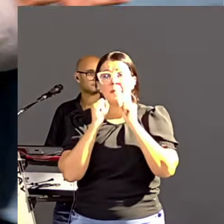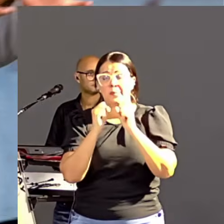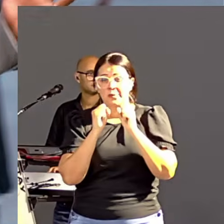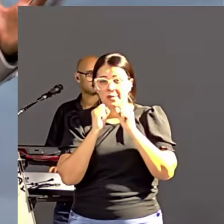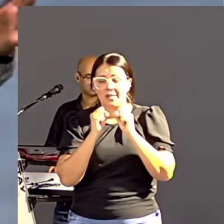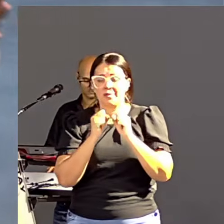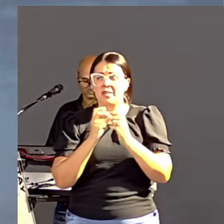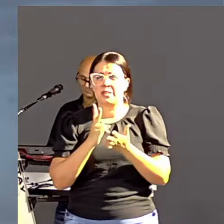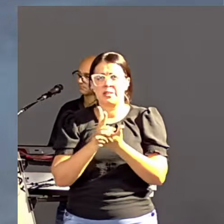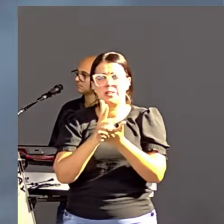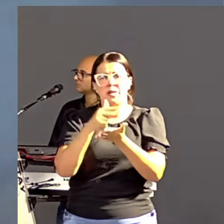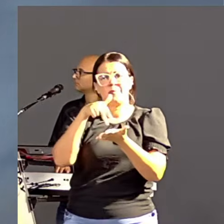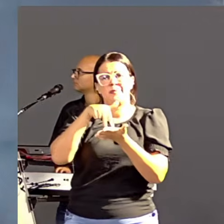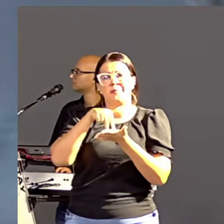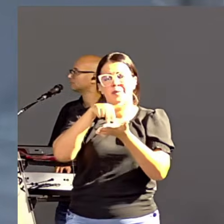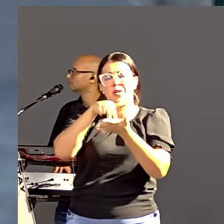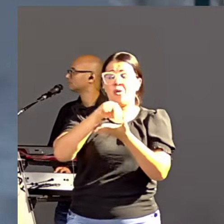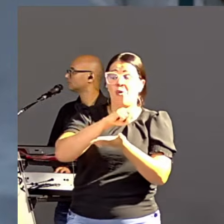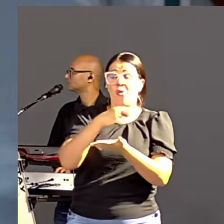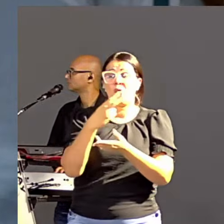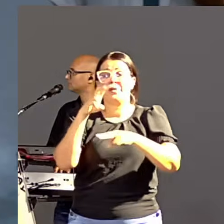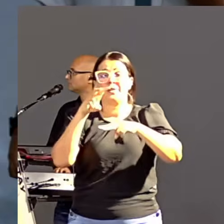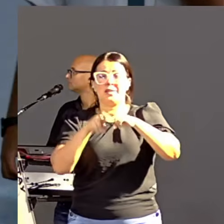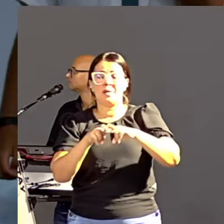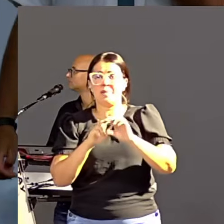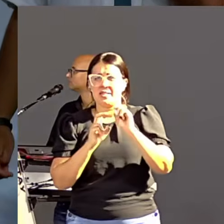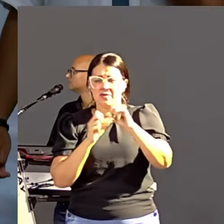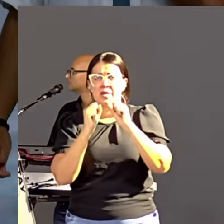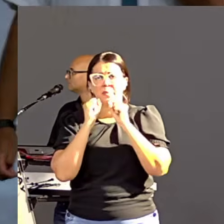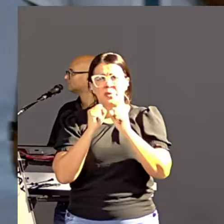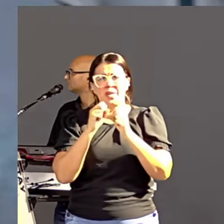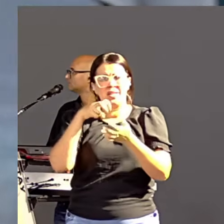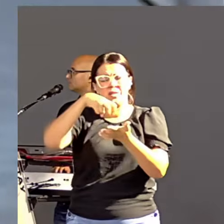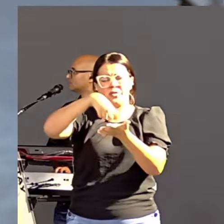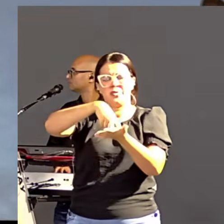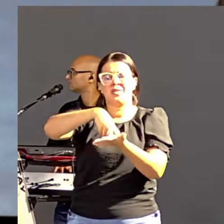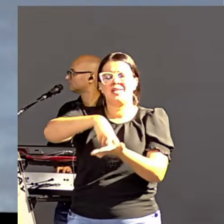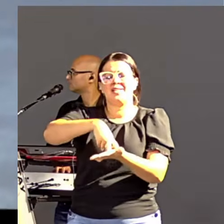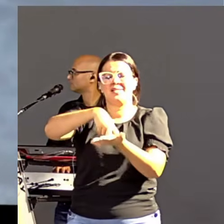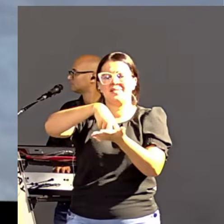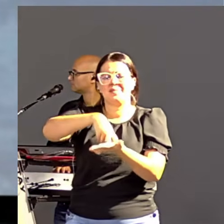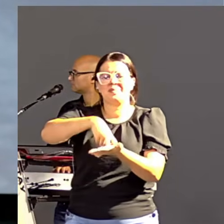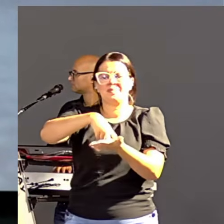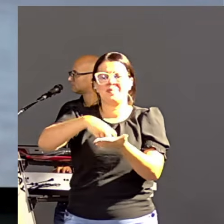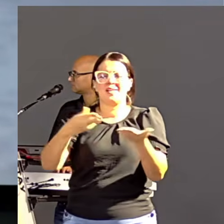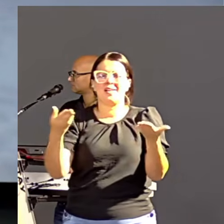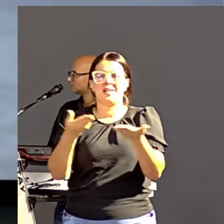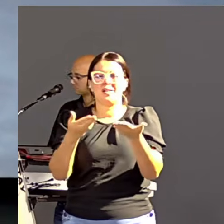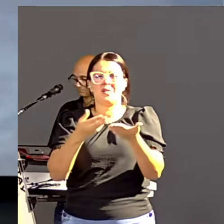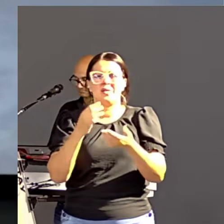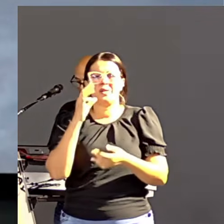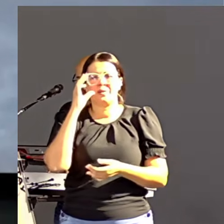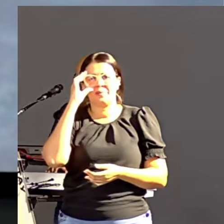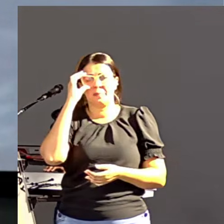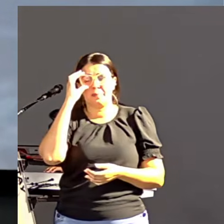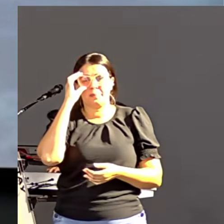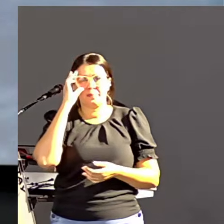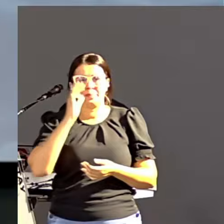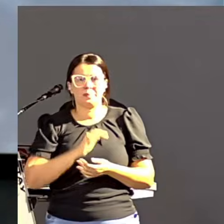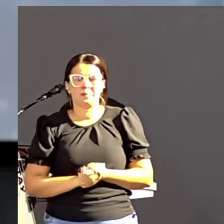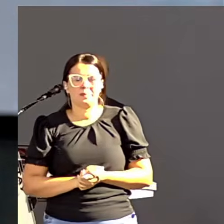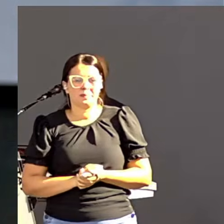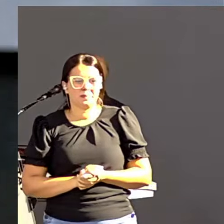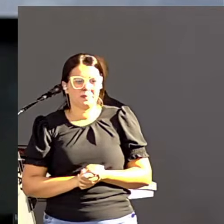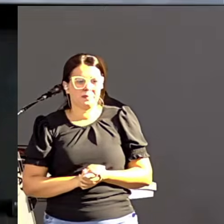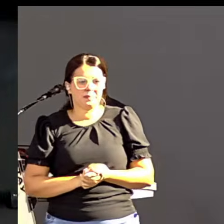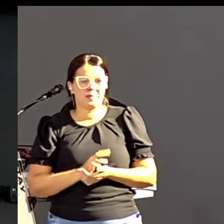pode continuar em pé ou pode se sentar. Mas se você puder, se ajoelhe aí no seu lugar. Em nome de Jesus. Se